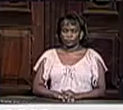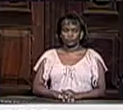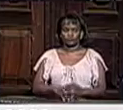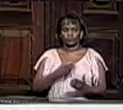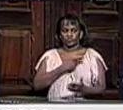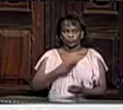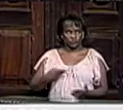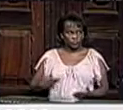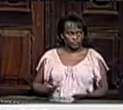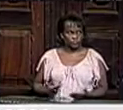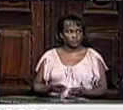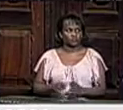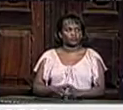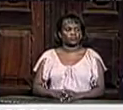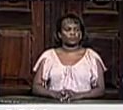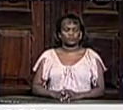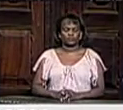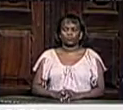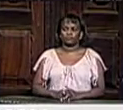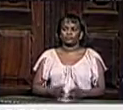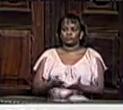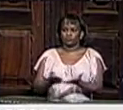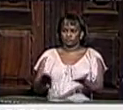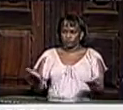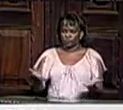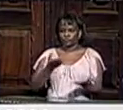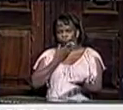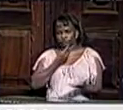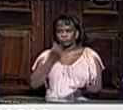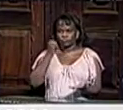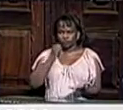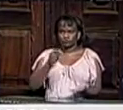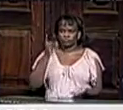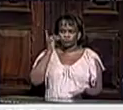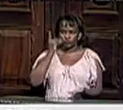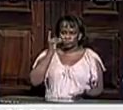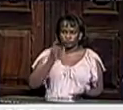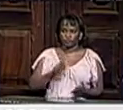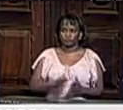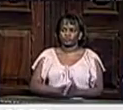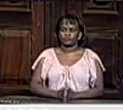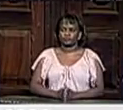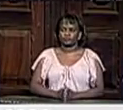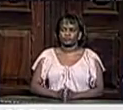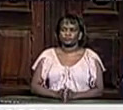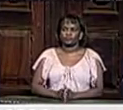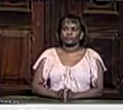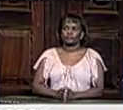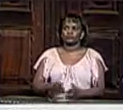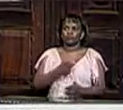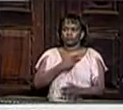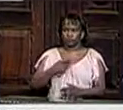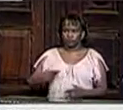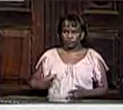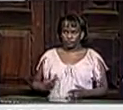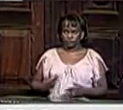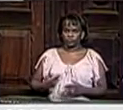Senhor presidente, senhoras e senhores deputados. Senhor